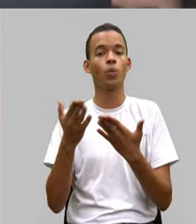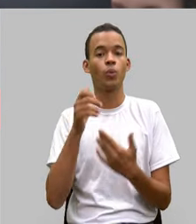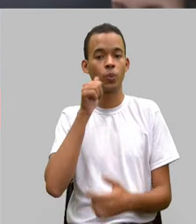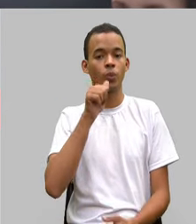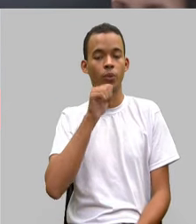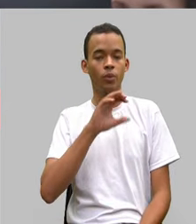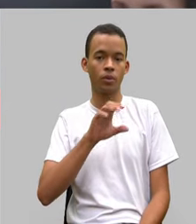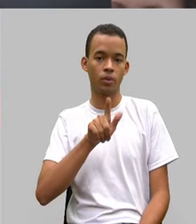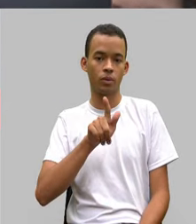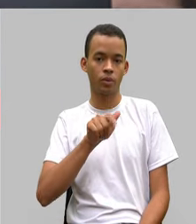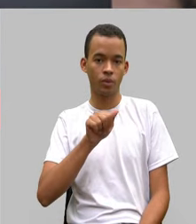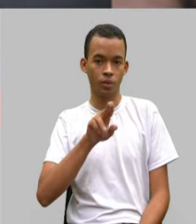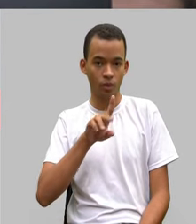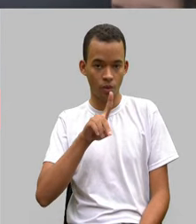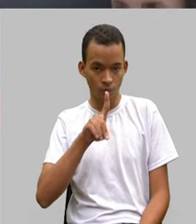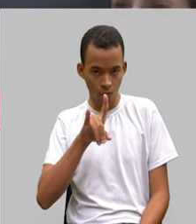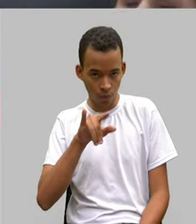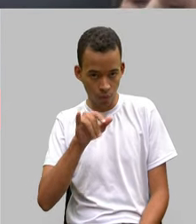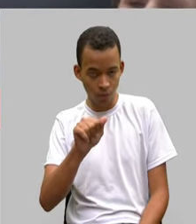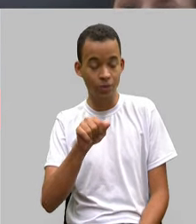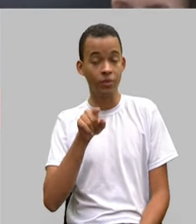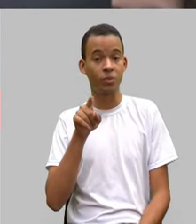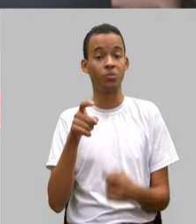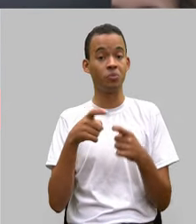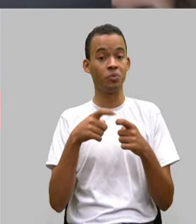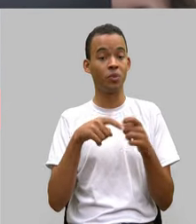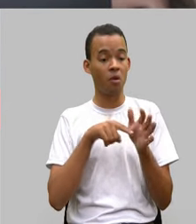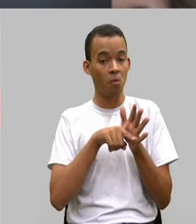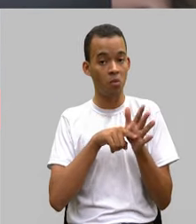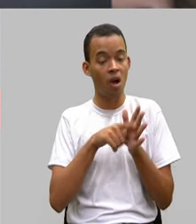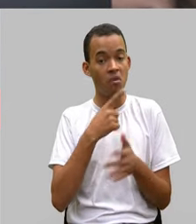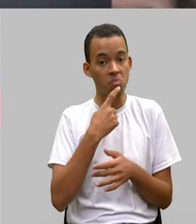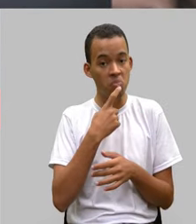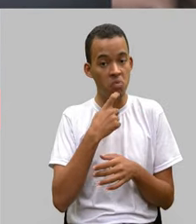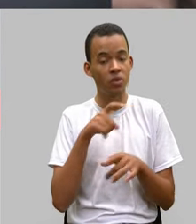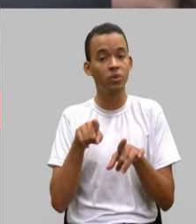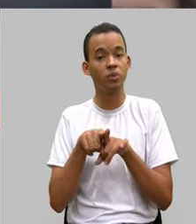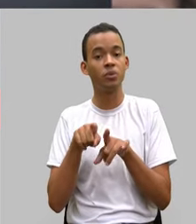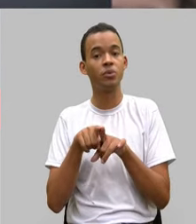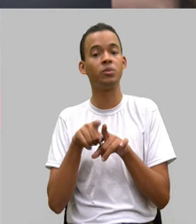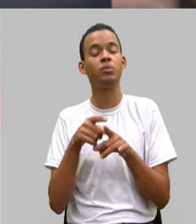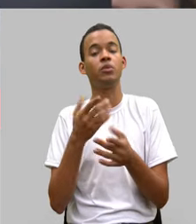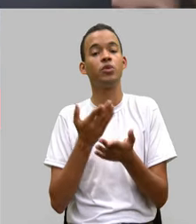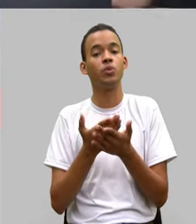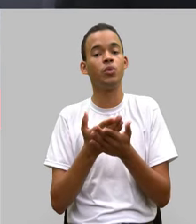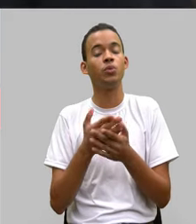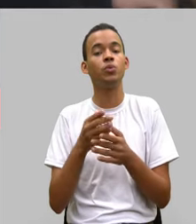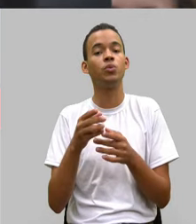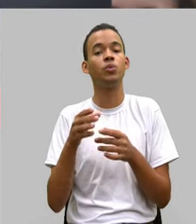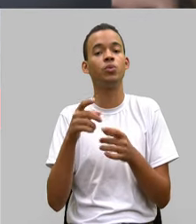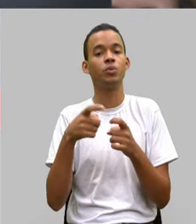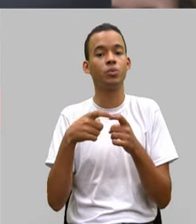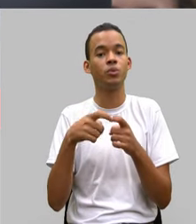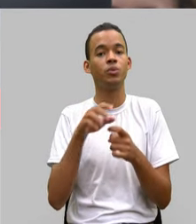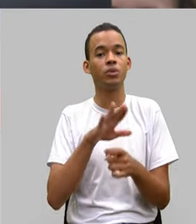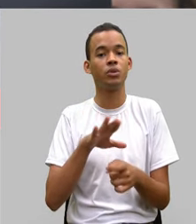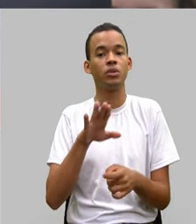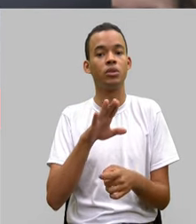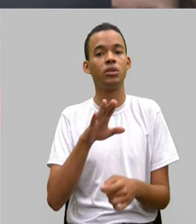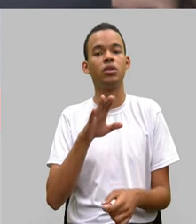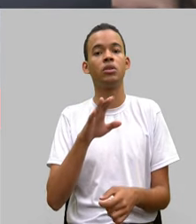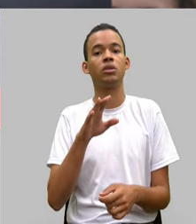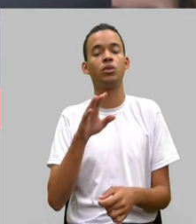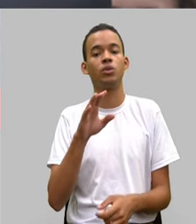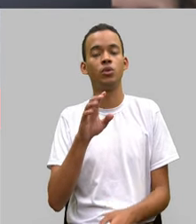médica hematologista patologista Clínica e medicina bide com experiência em tratamento de